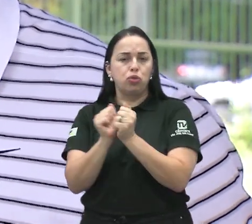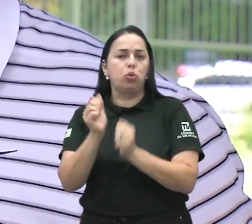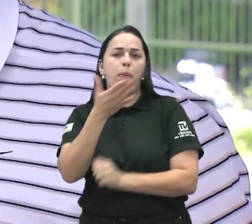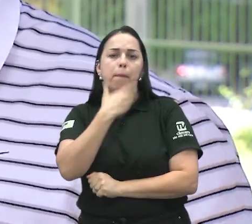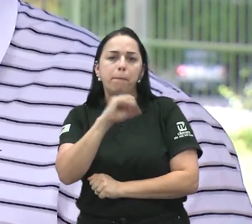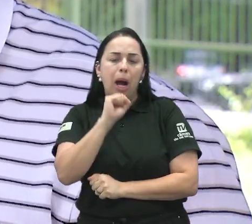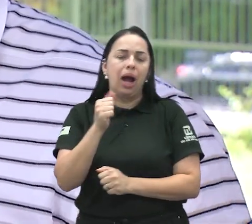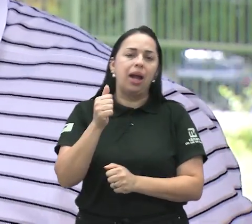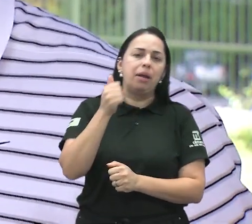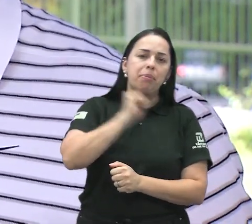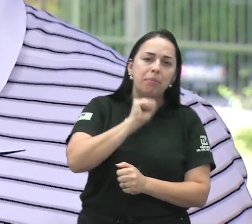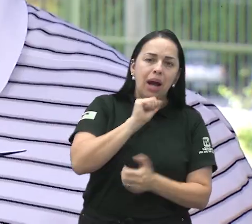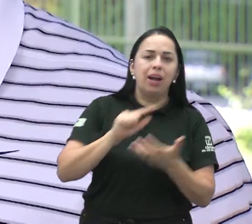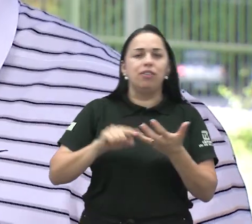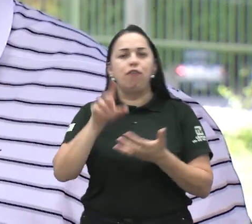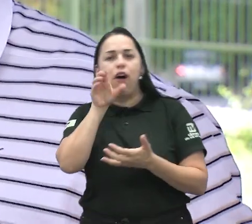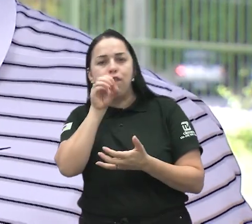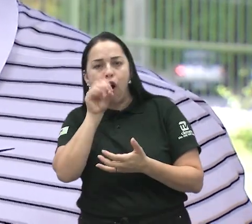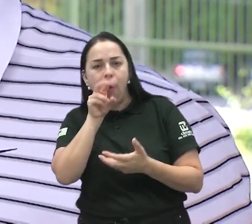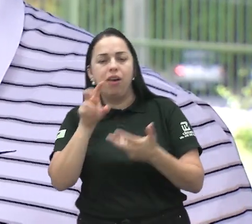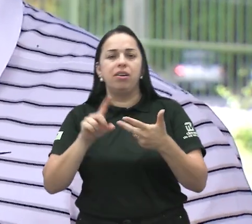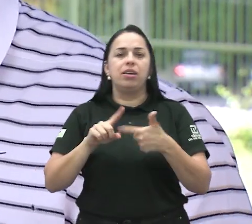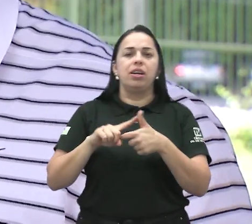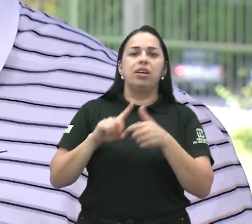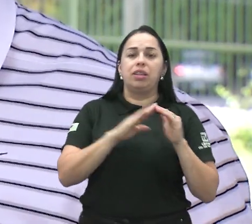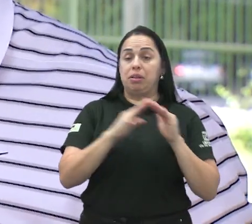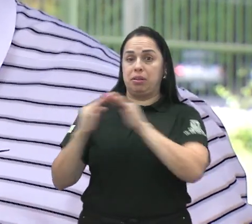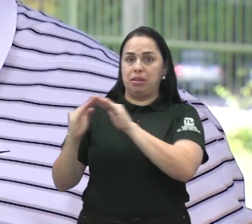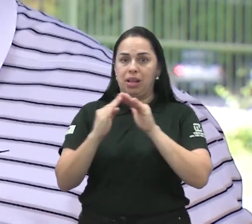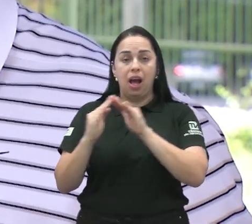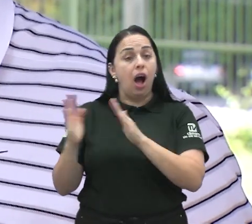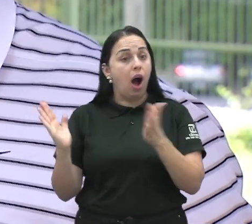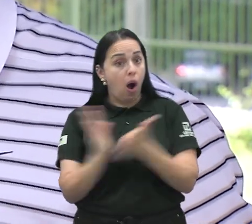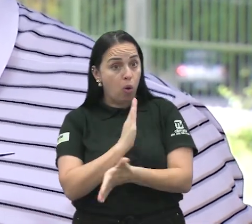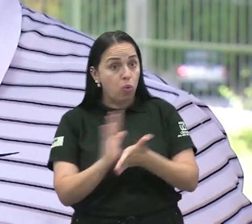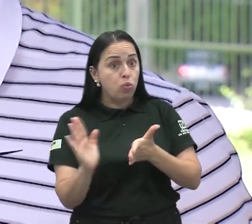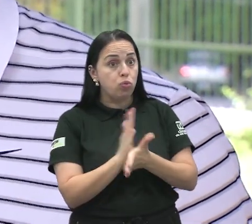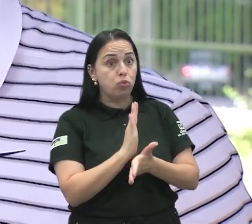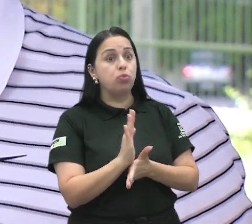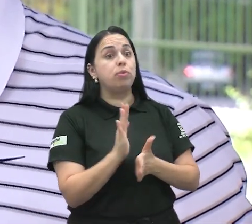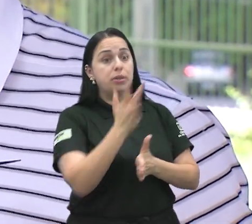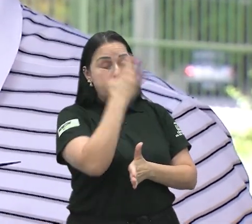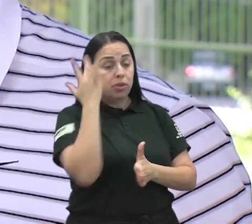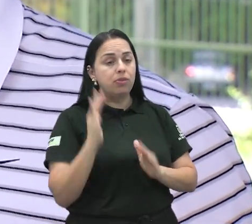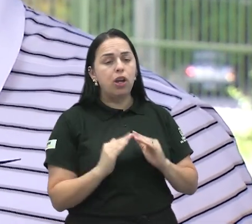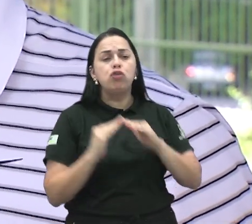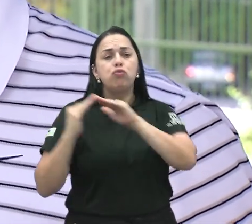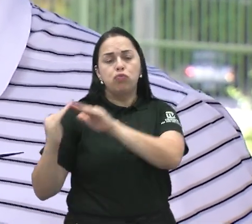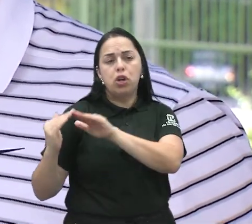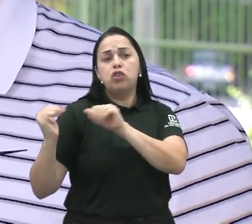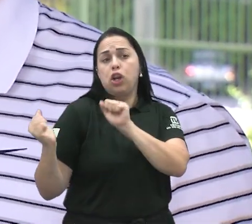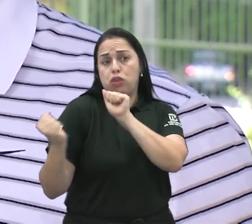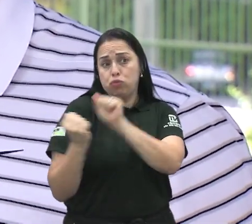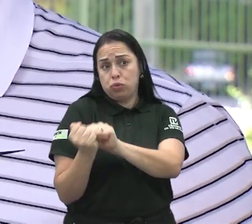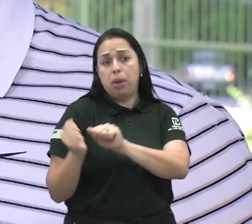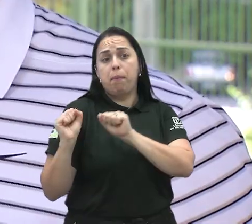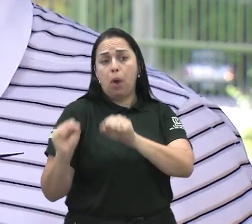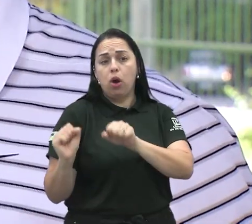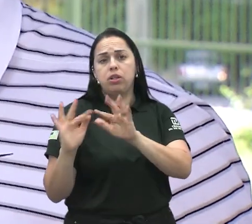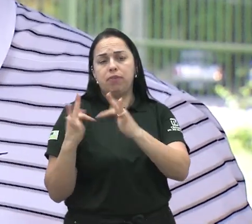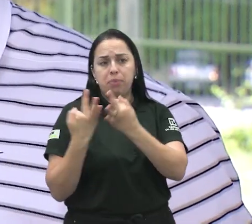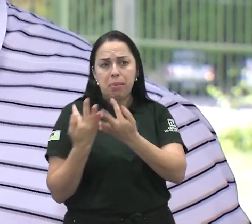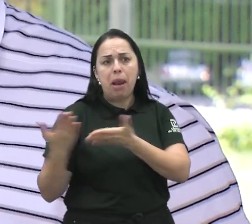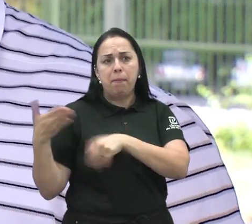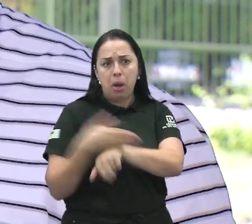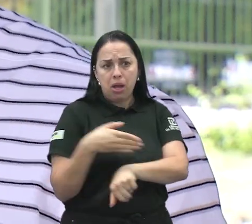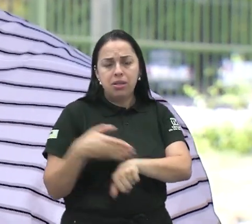seus pais, mães, tios, tias, avós, vizinhos, né? Tem casos de pessoas que vai também com seus vizinhos. Então, toda a família